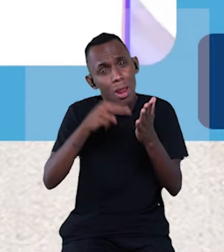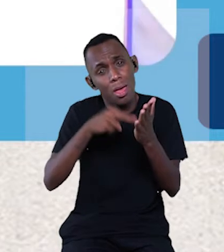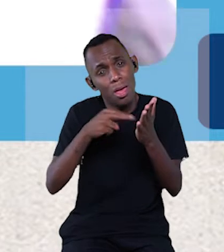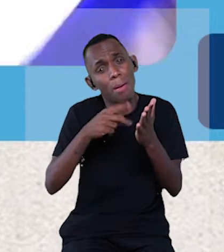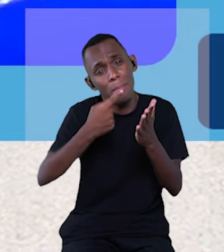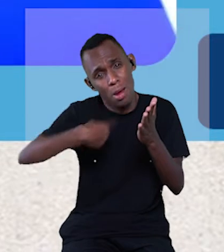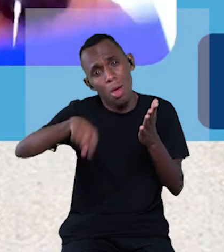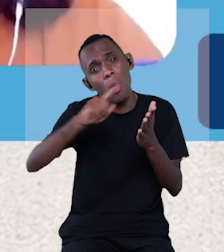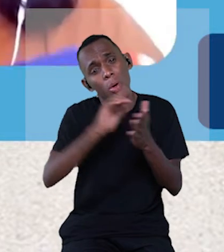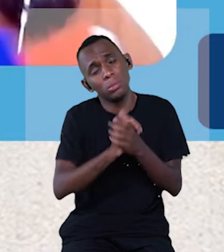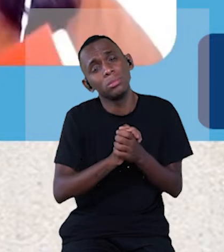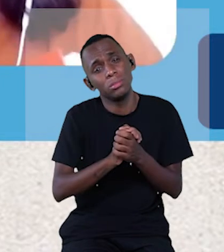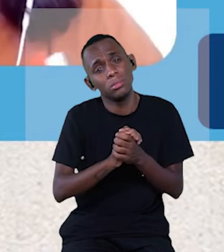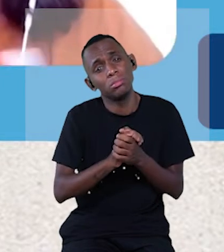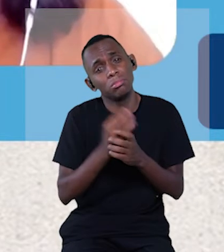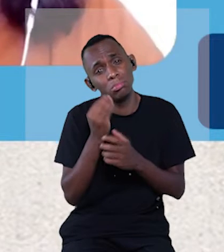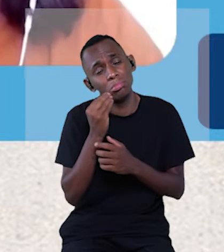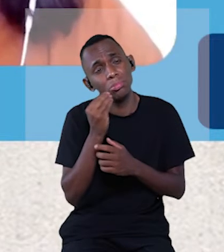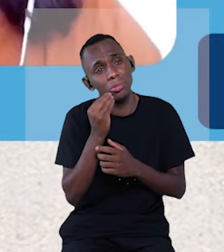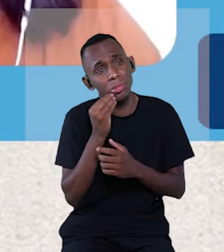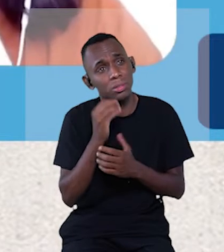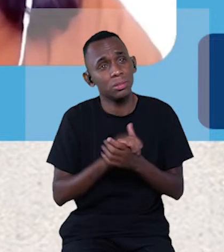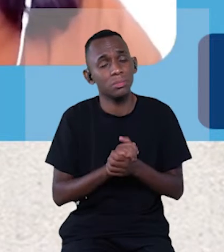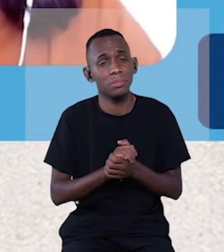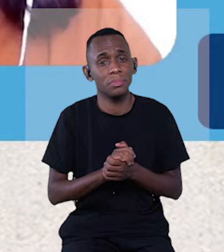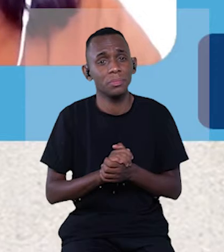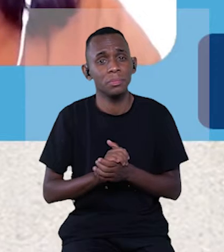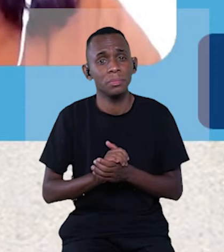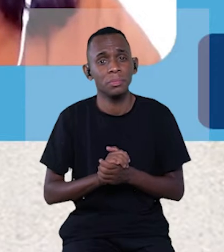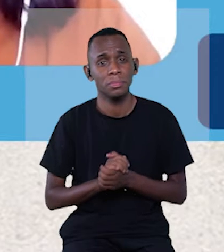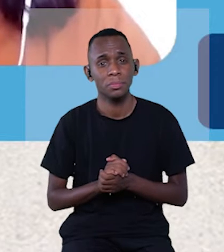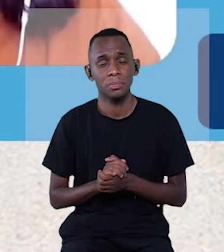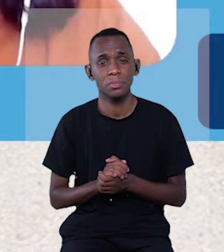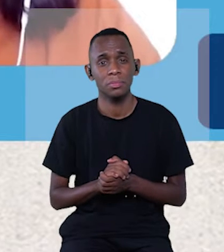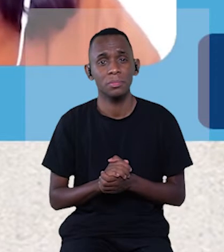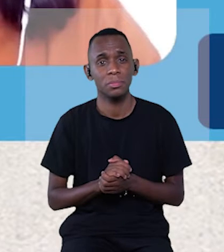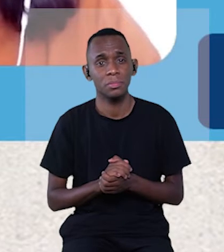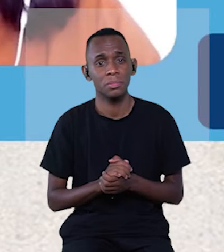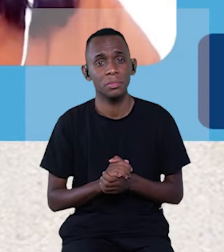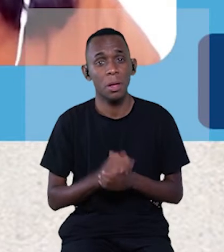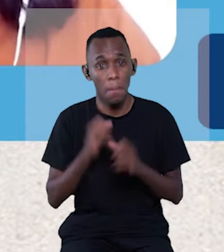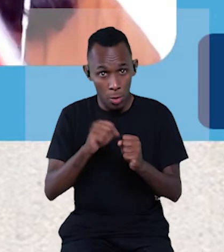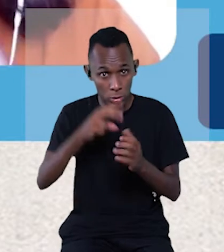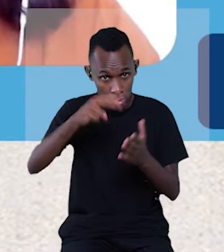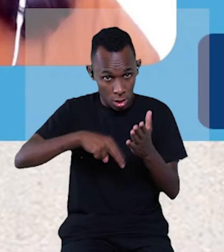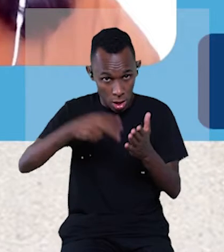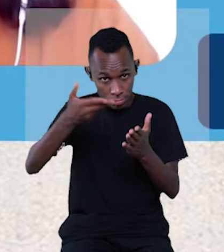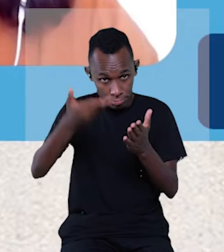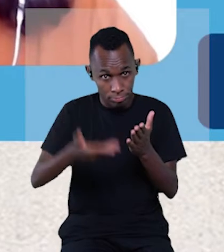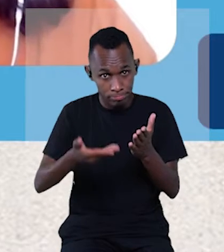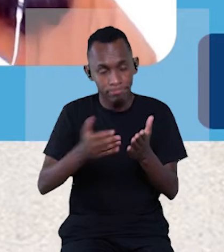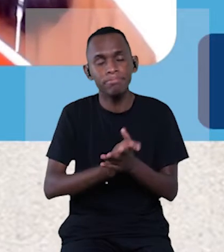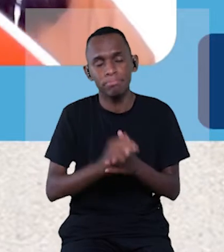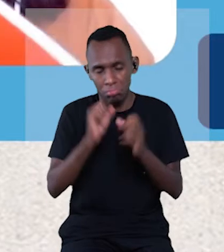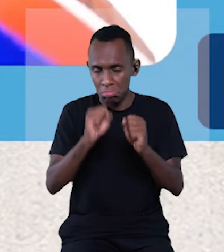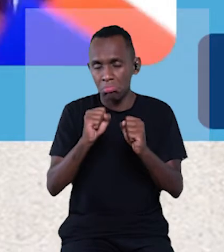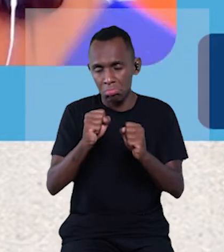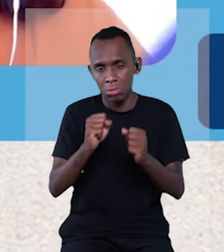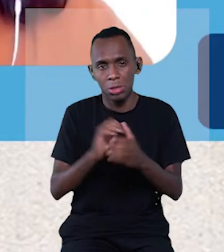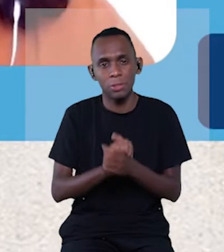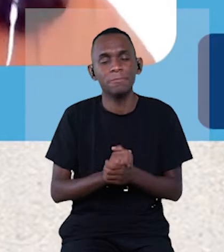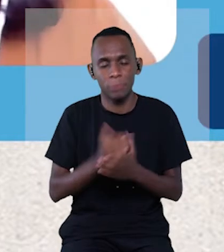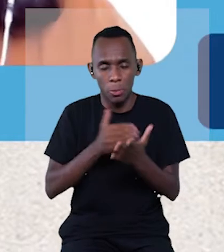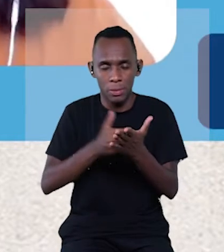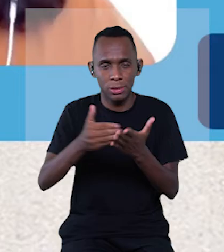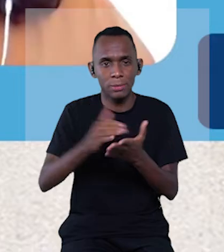podia ler um para a gente, né? Talvez esse ou aquele que a gente escolheu. Uhum. Posso ler esse, então?